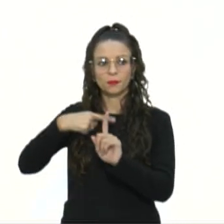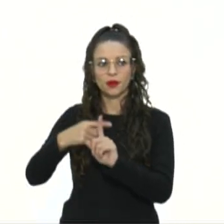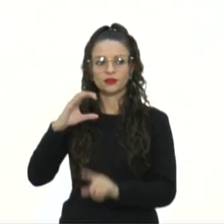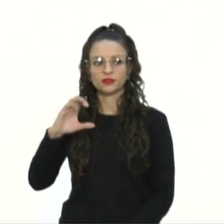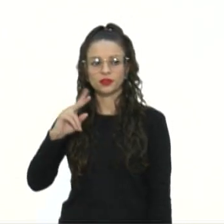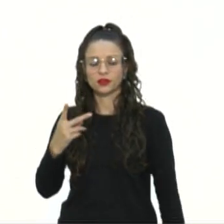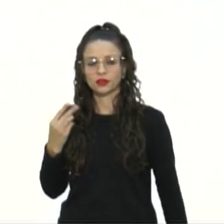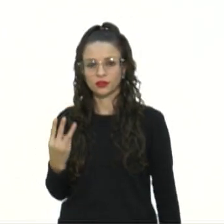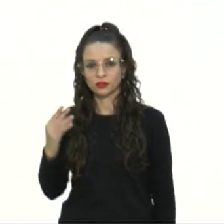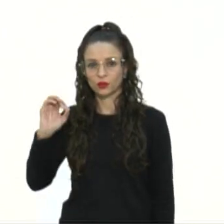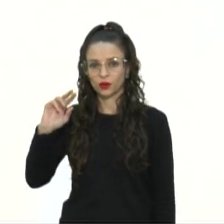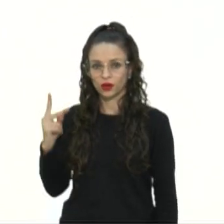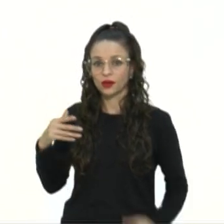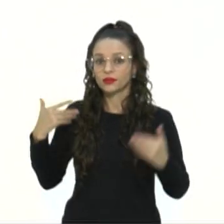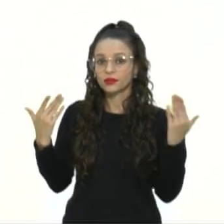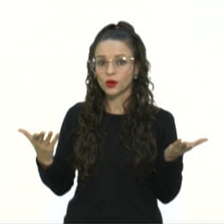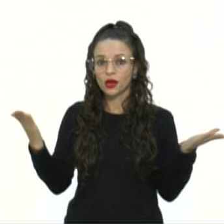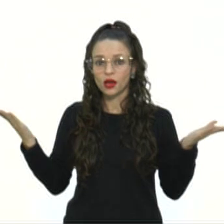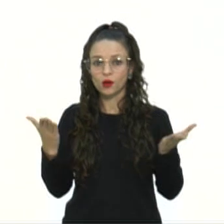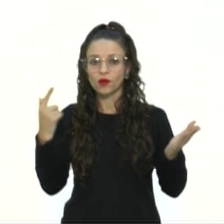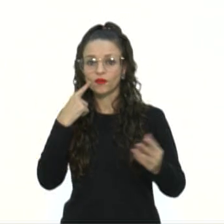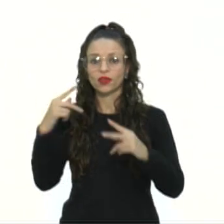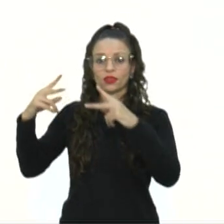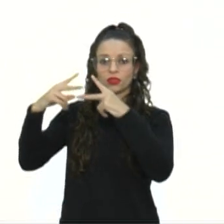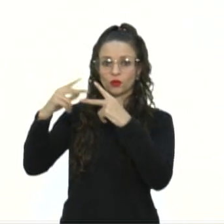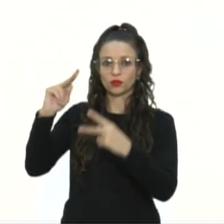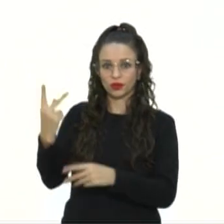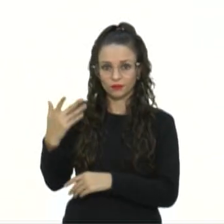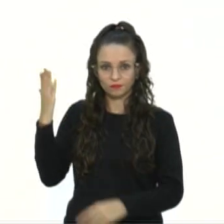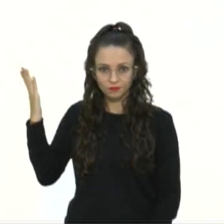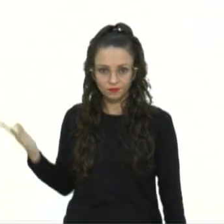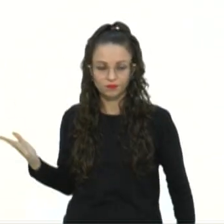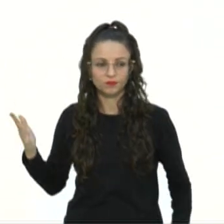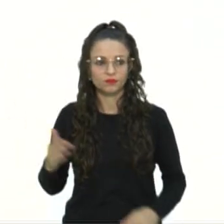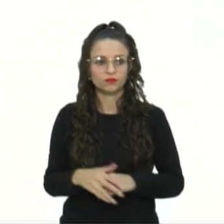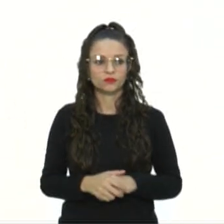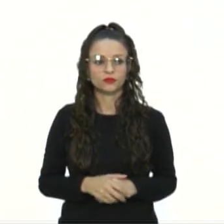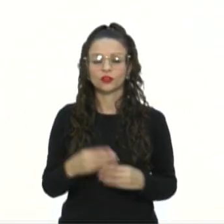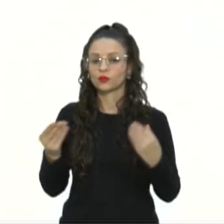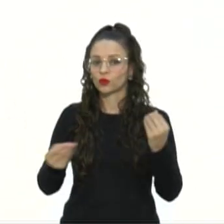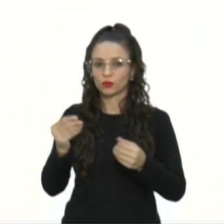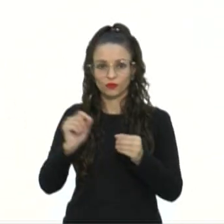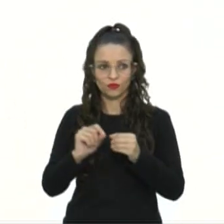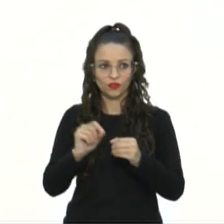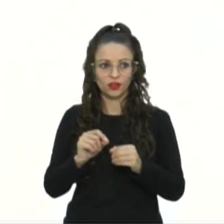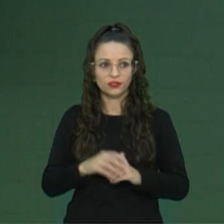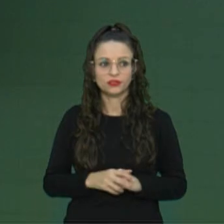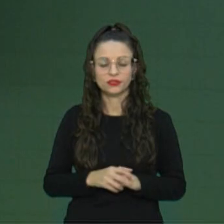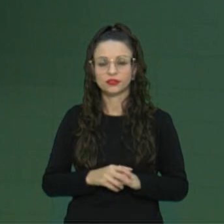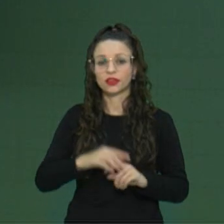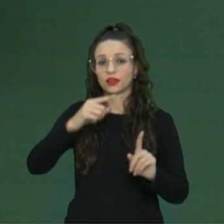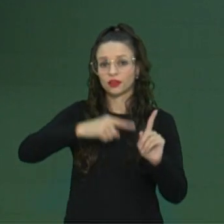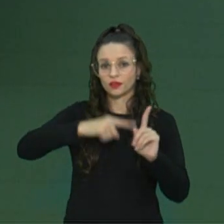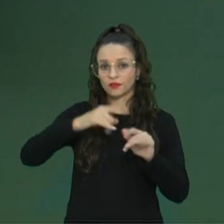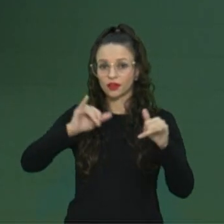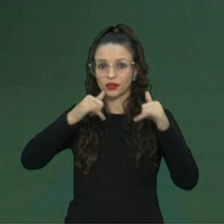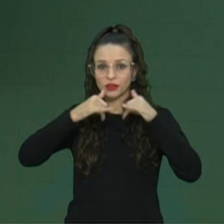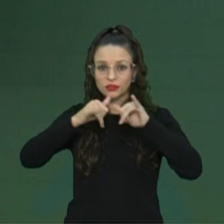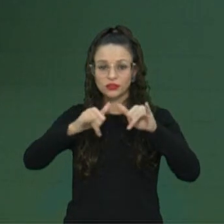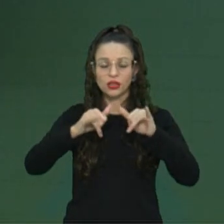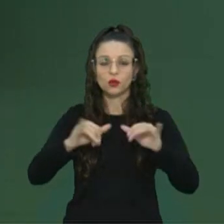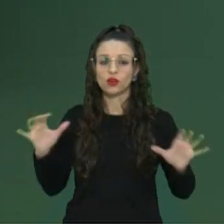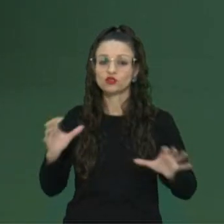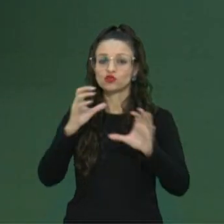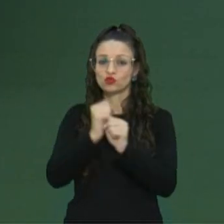aí agora eu vou trabalhar então com os valores de ΔH que eu tenho aqui. Como que faz? Variação da entalpia é a soma